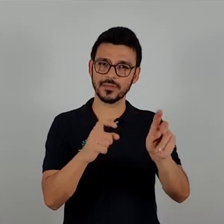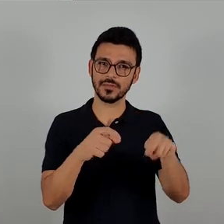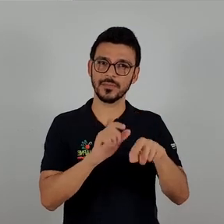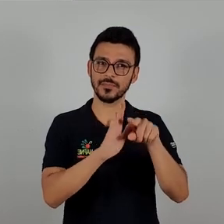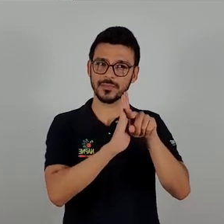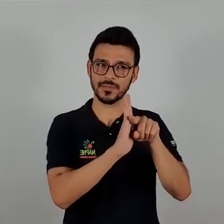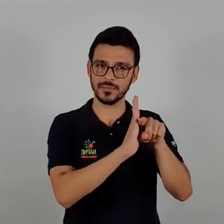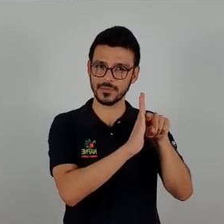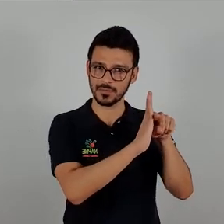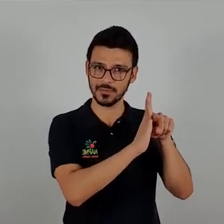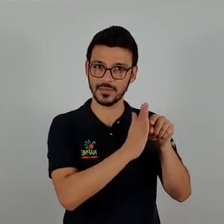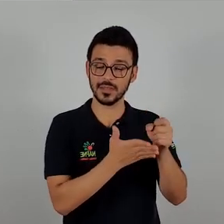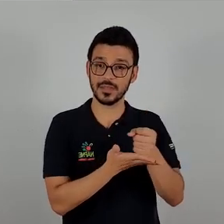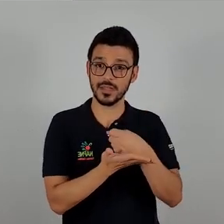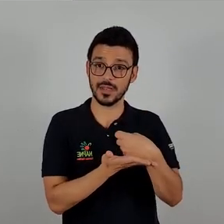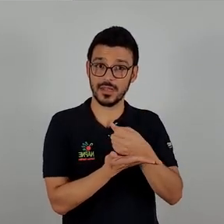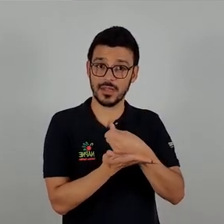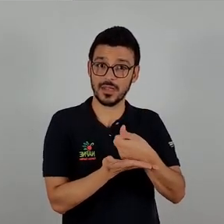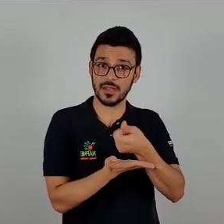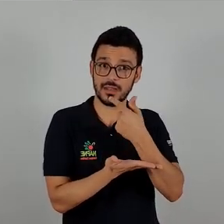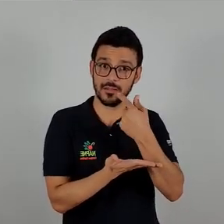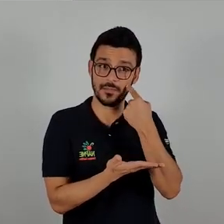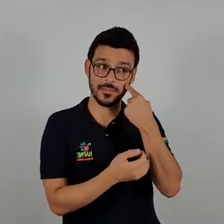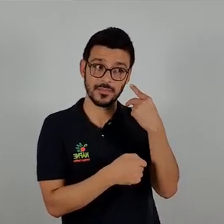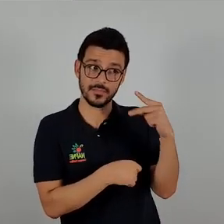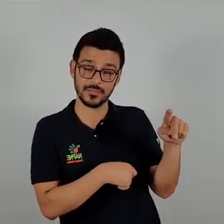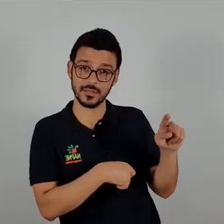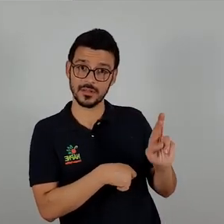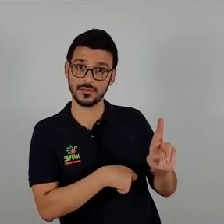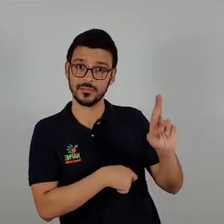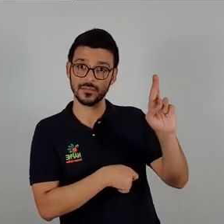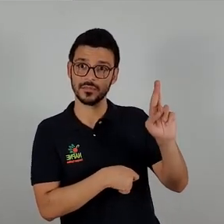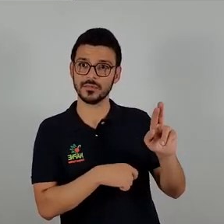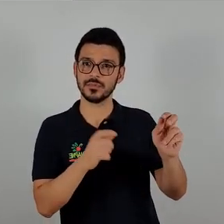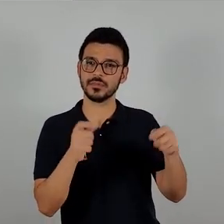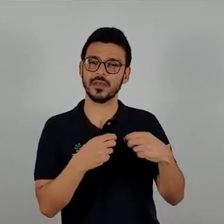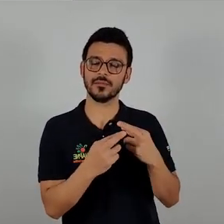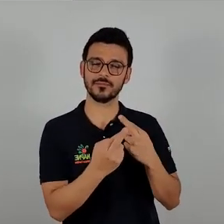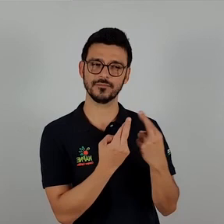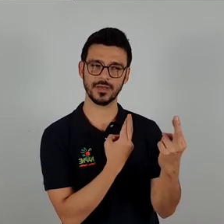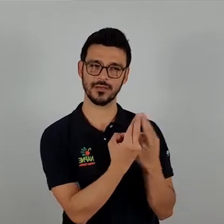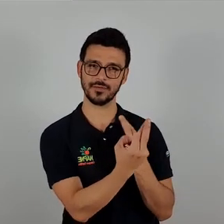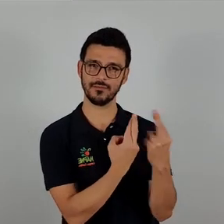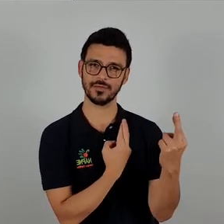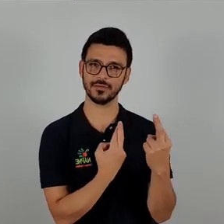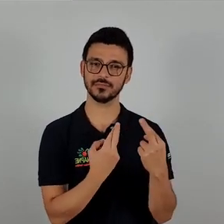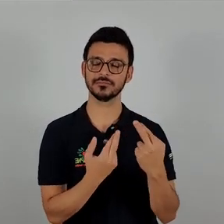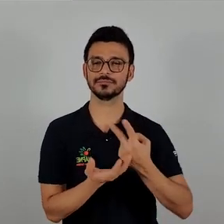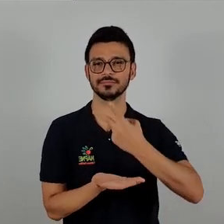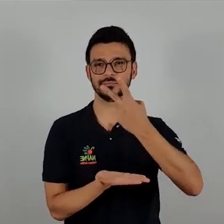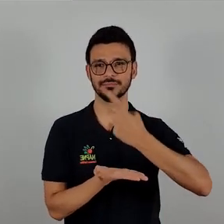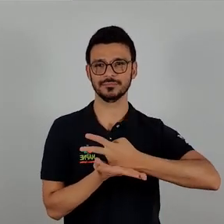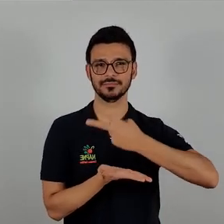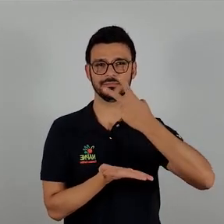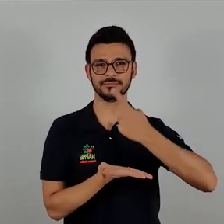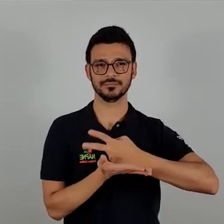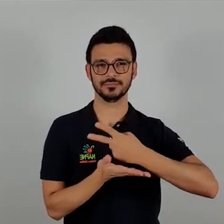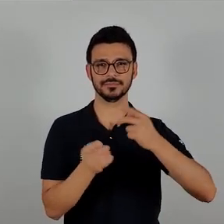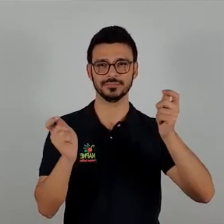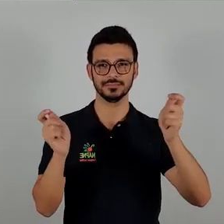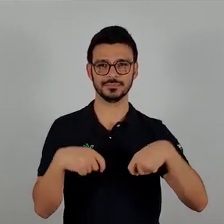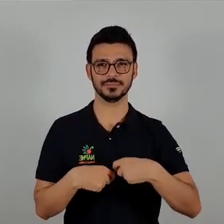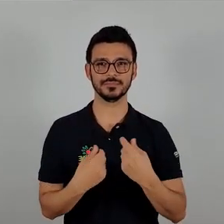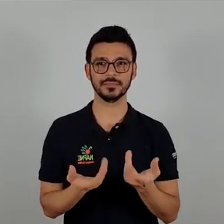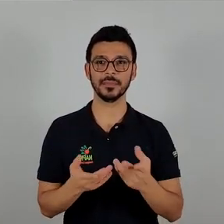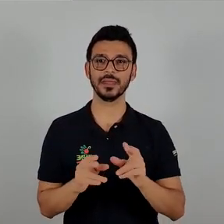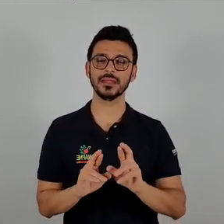Até que o Thomas eu levei lá na Tuiuti, né? Para os professores da Tuiuti, e eles falaram assim, a gente está como